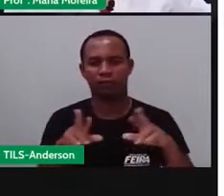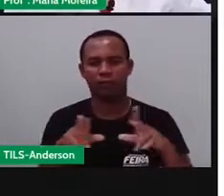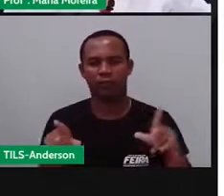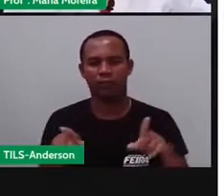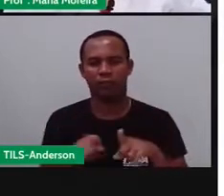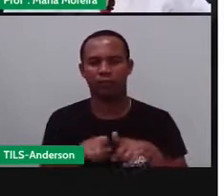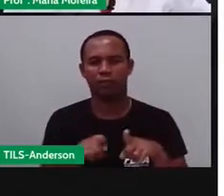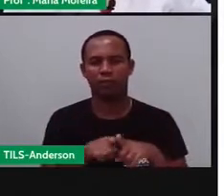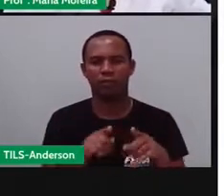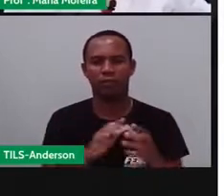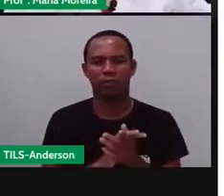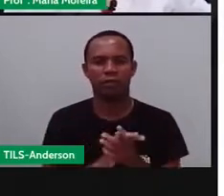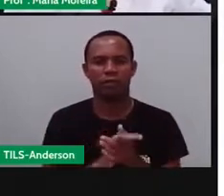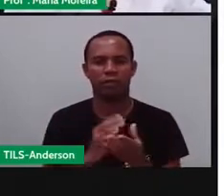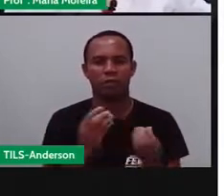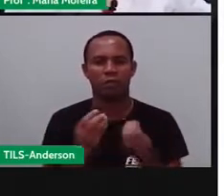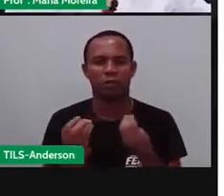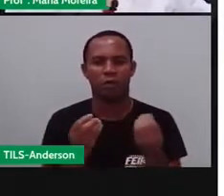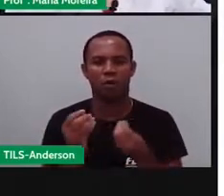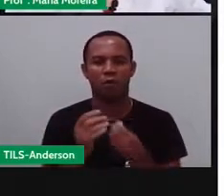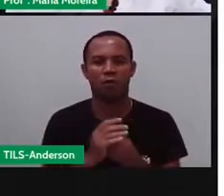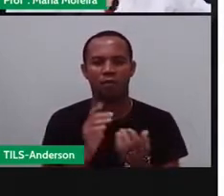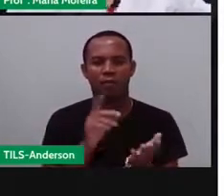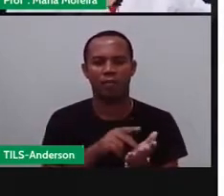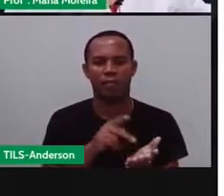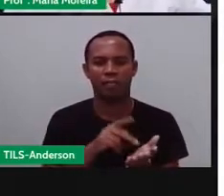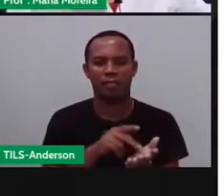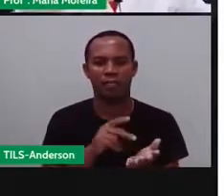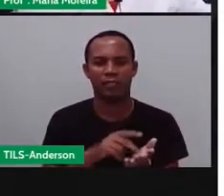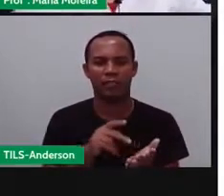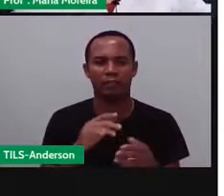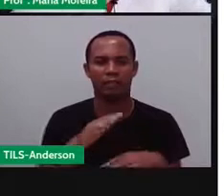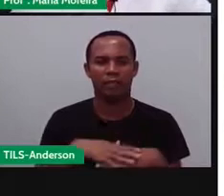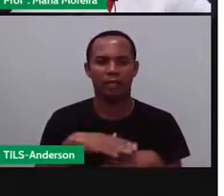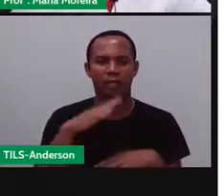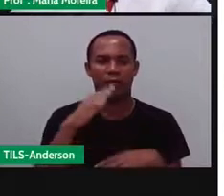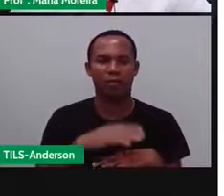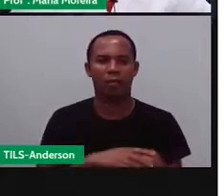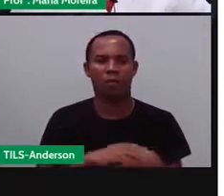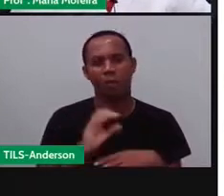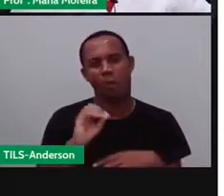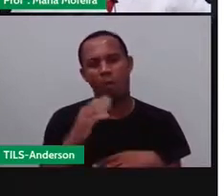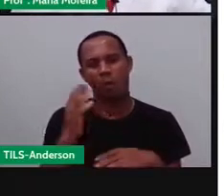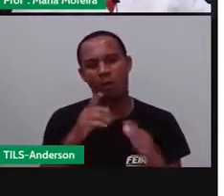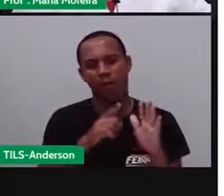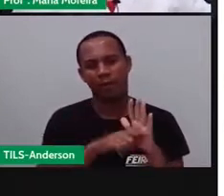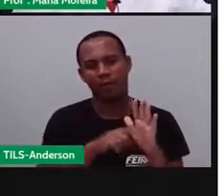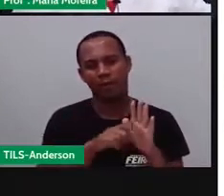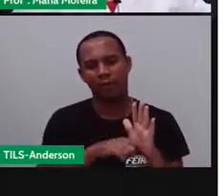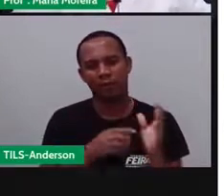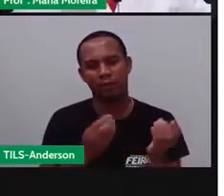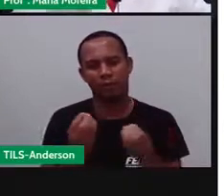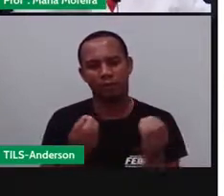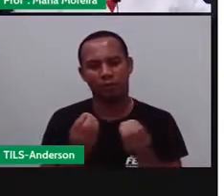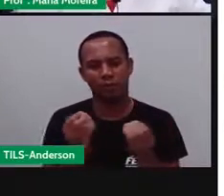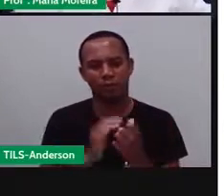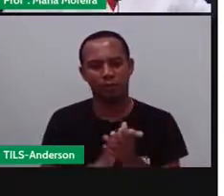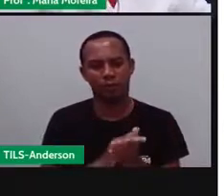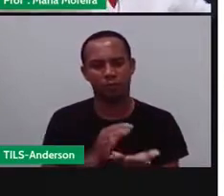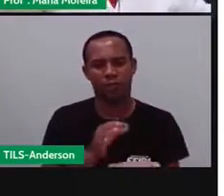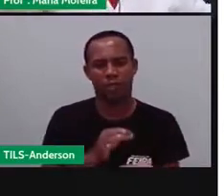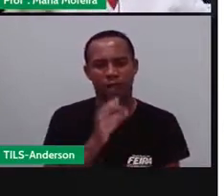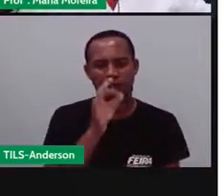Anderson? E as canecas, na verdade, elas são maiores, né, do que as xícaras de chá. A gente geralmente toma